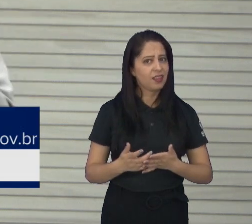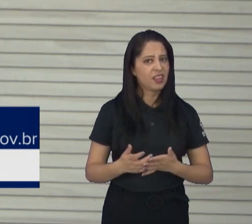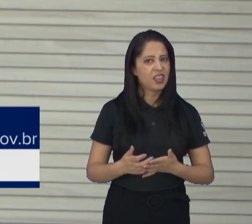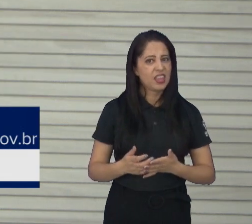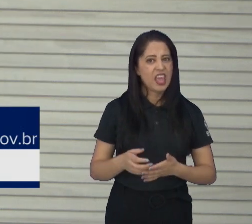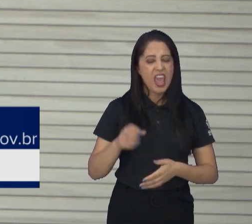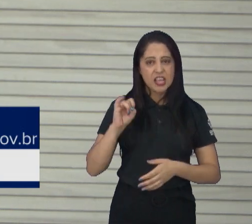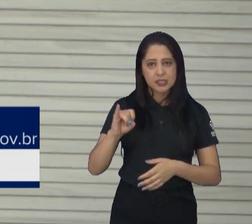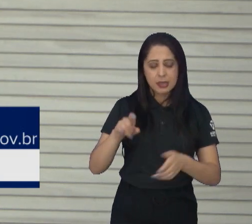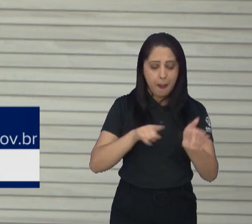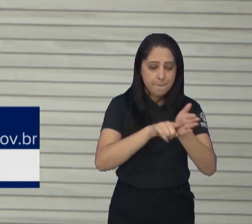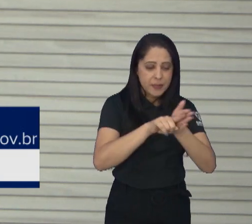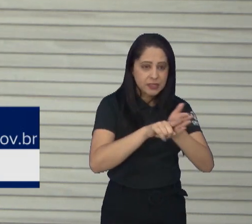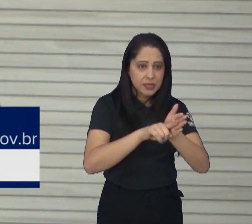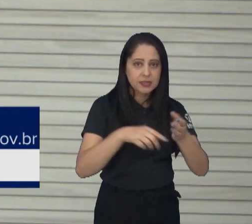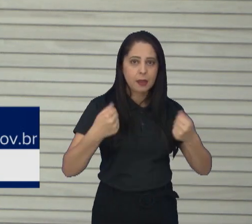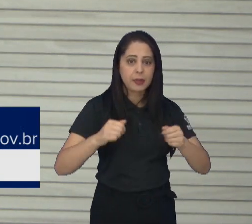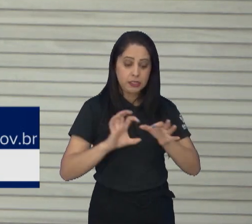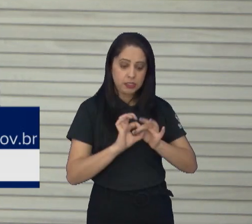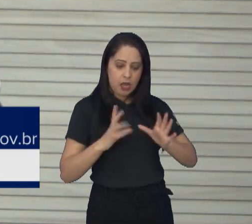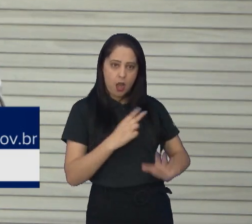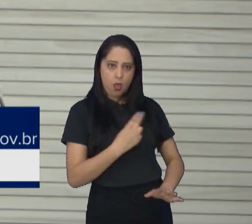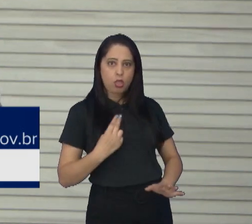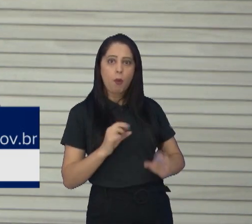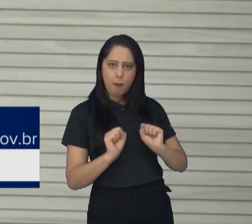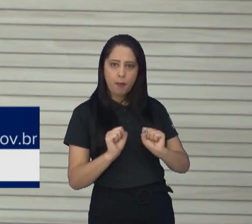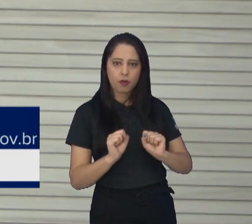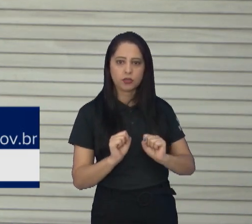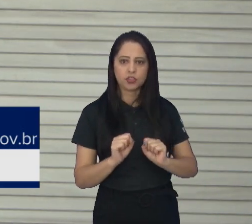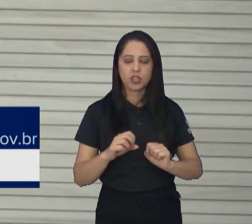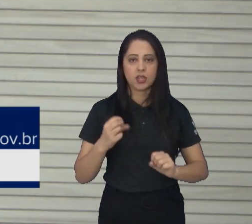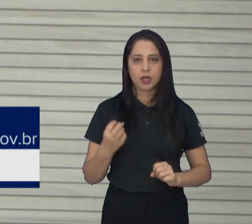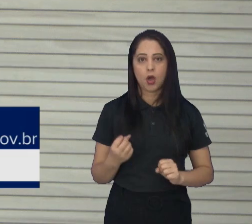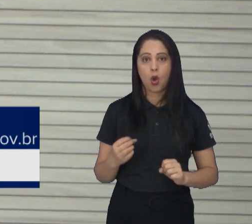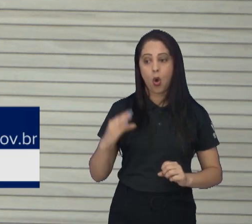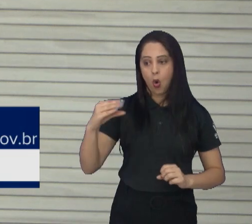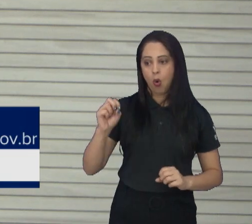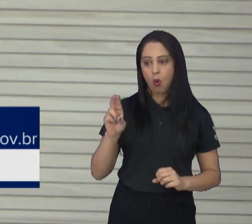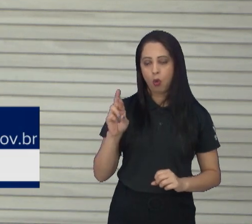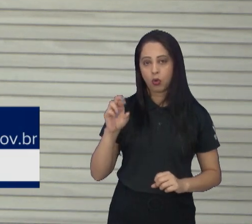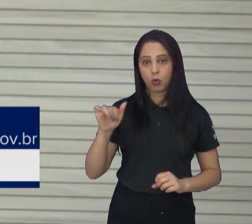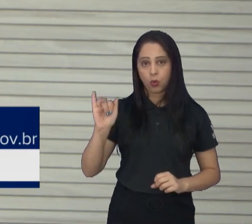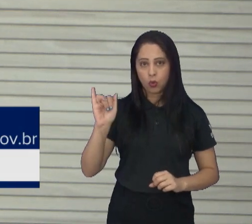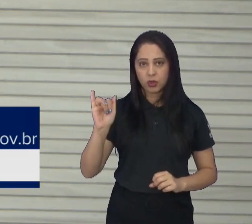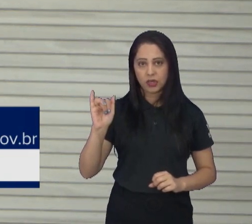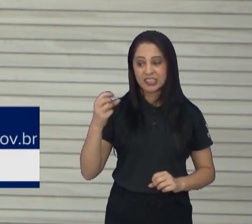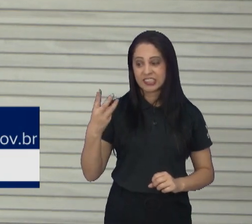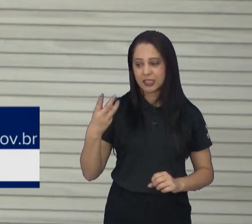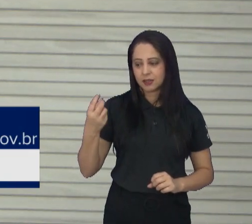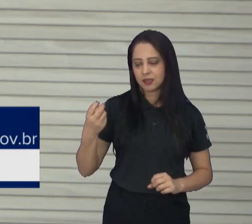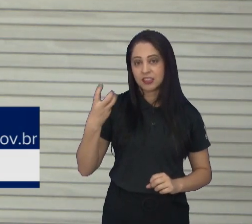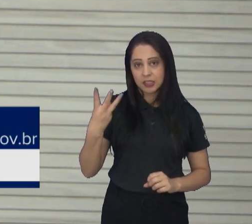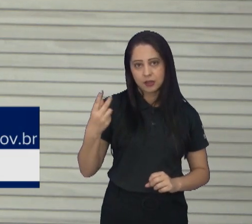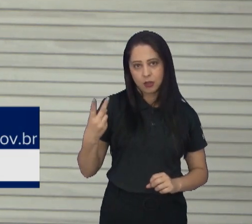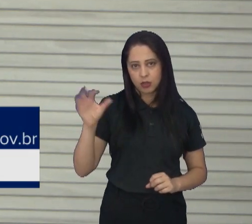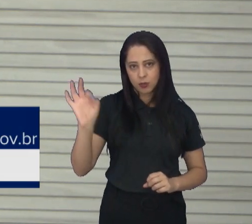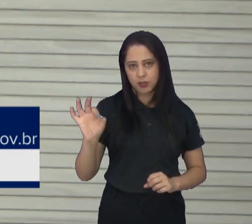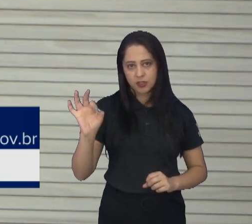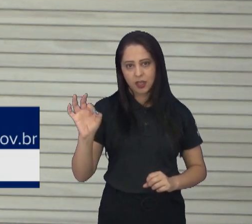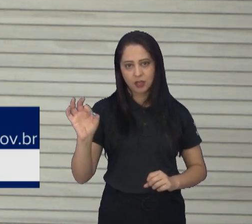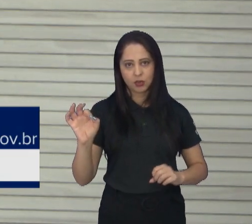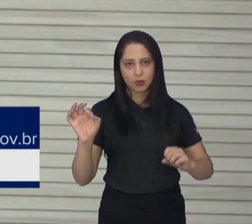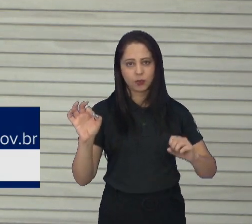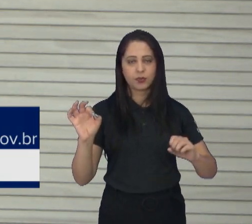nome para estar na pesquisa. Então, relembrando, Eduardo Cury, 32%, Reizinho Anderson, 16%.